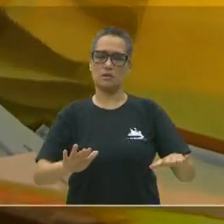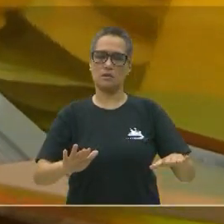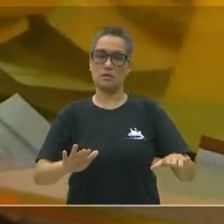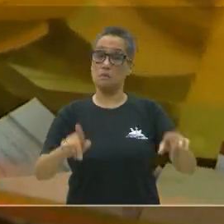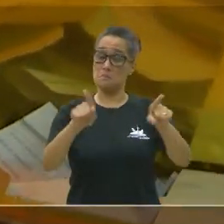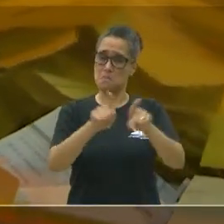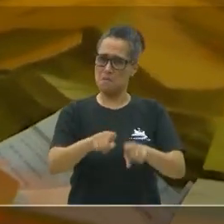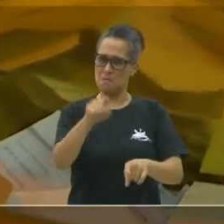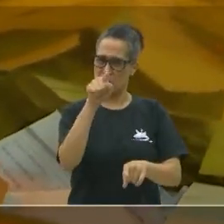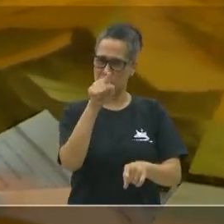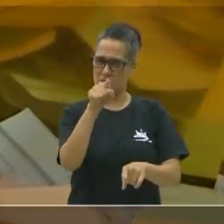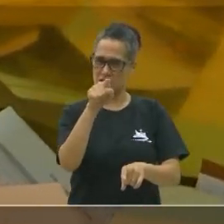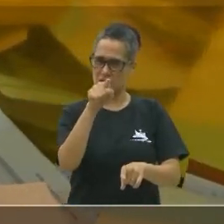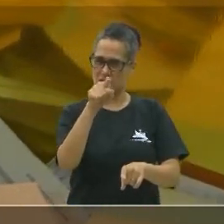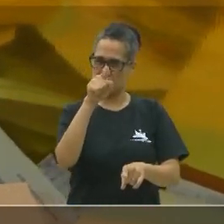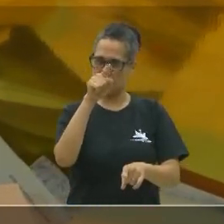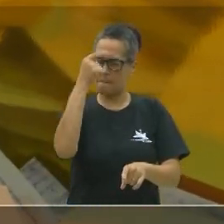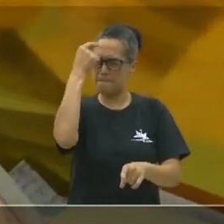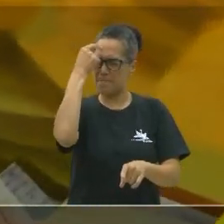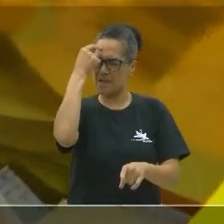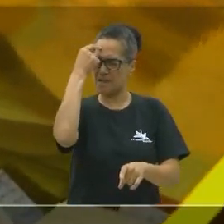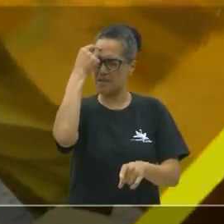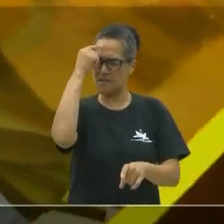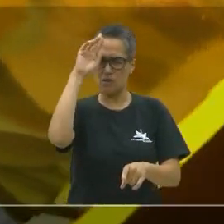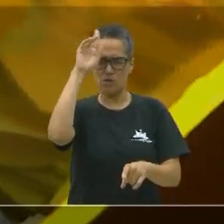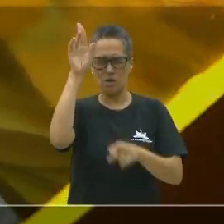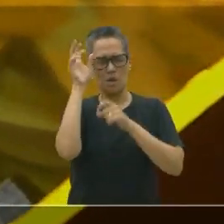ache que o Senhor está dormindo,